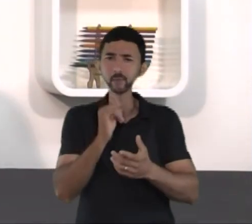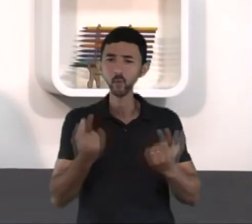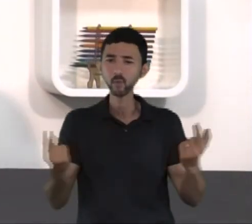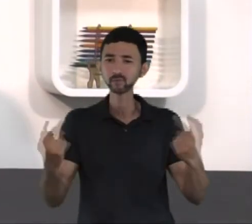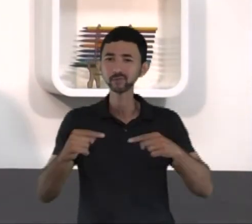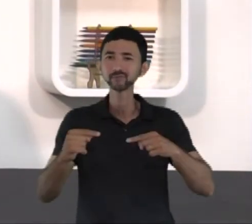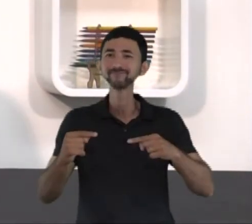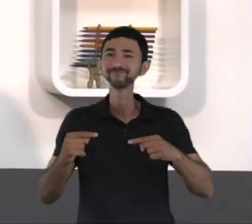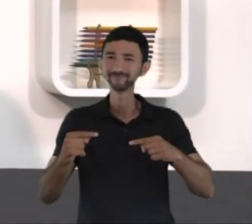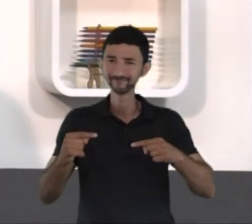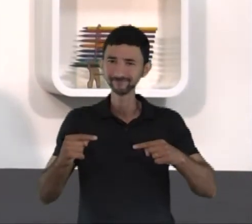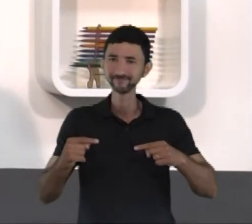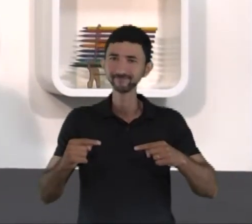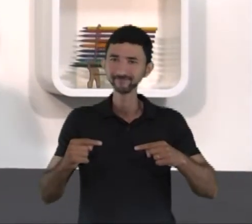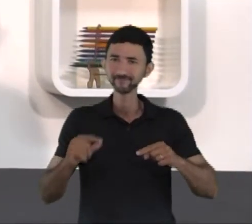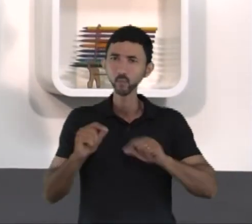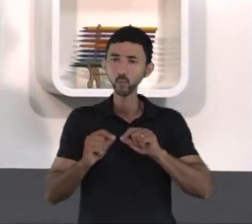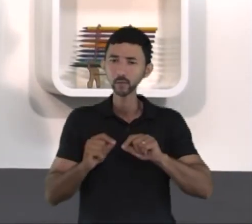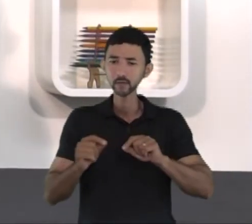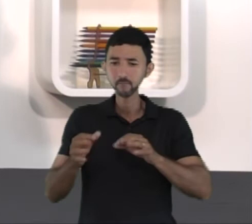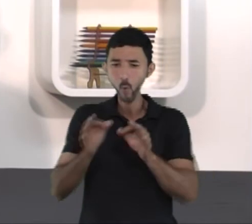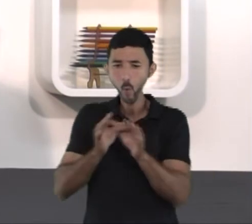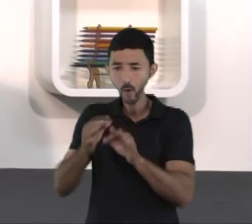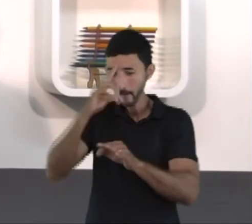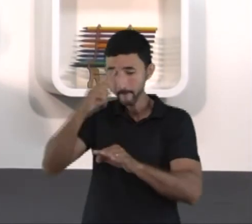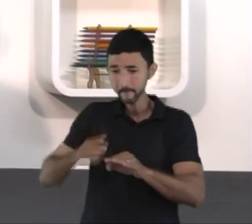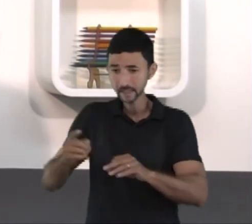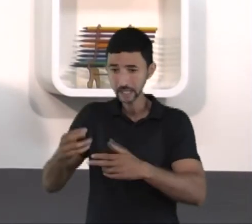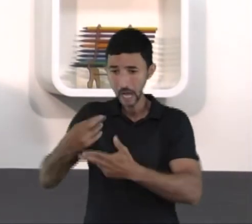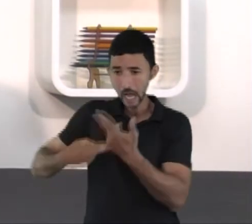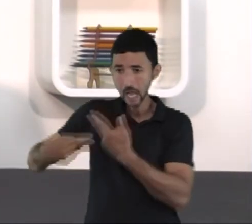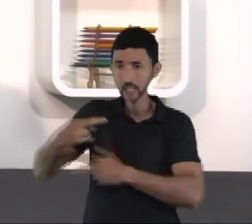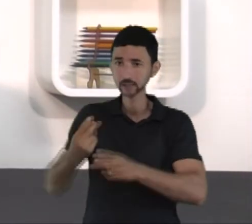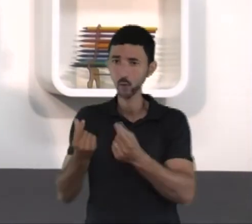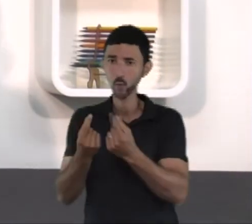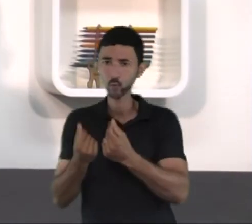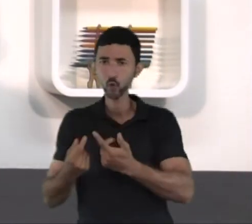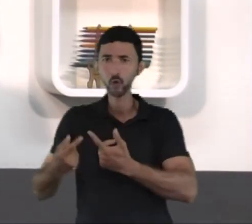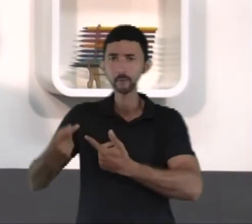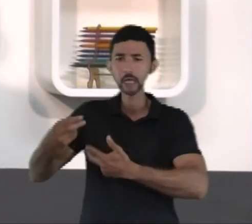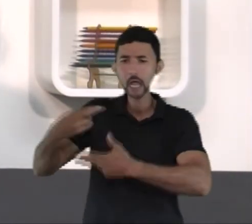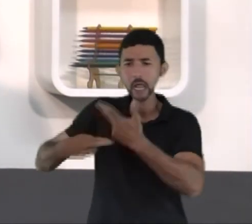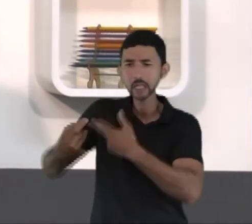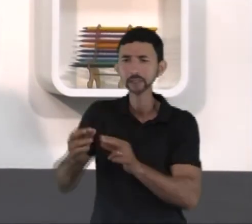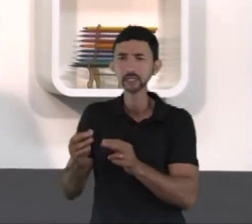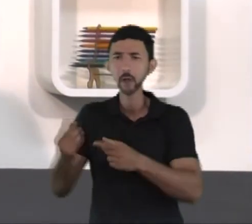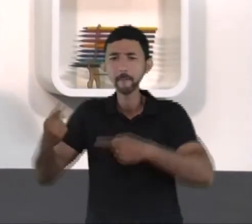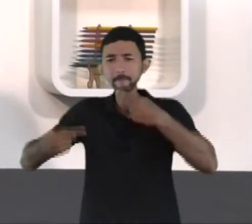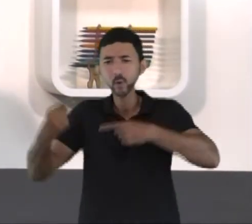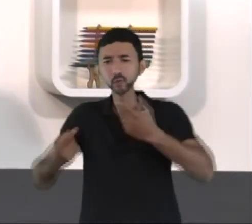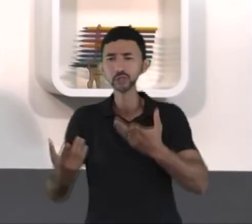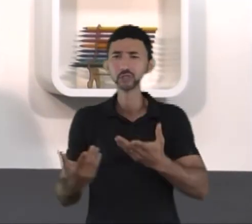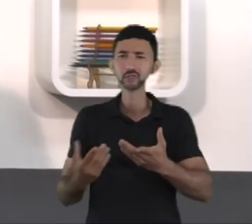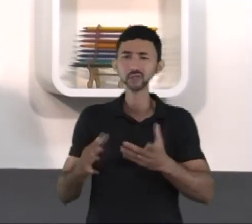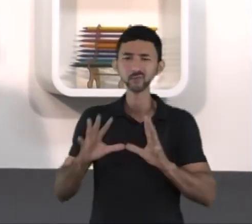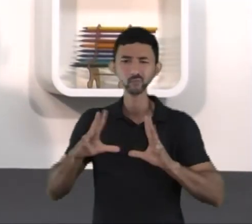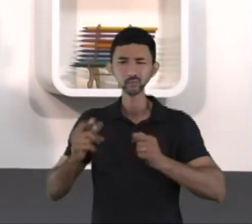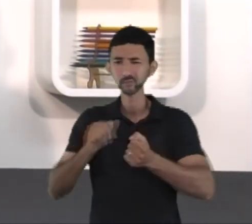confronto pelo controle das relações econômicas, das relações políticas, geopolíticas,